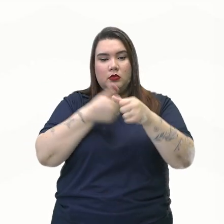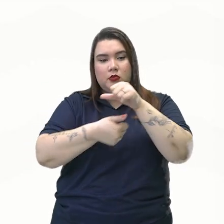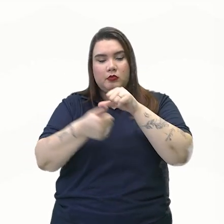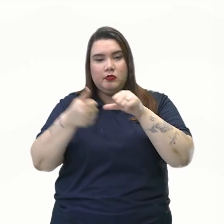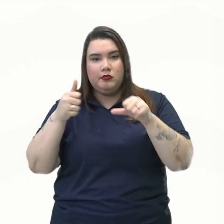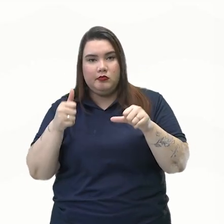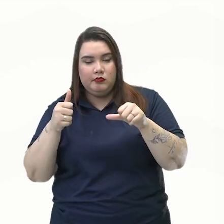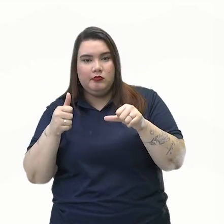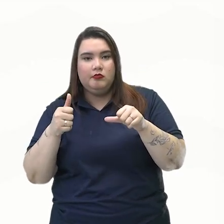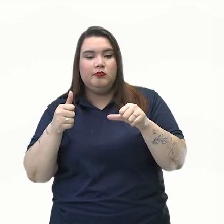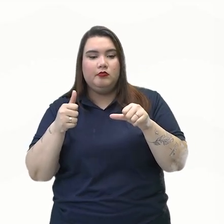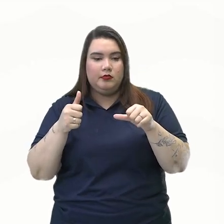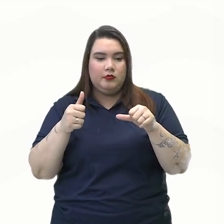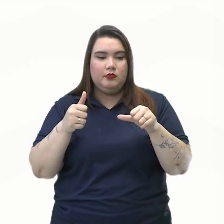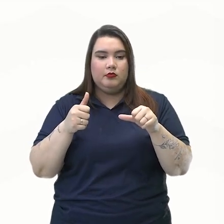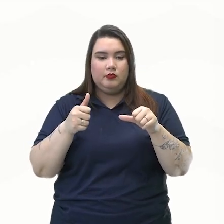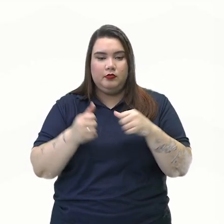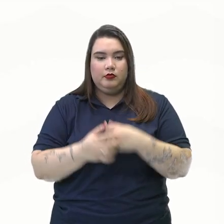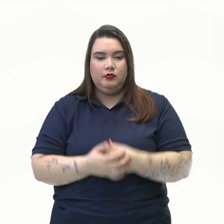toque em um comando.